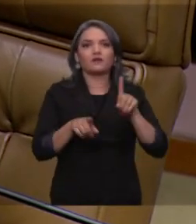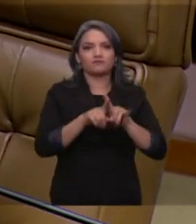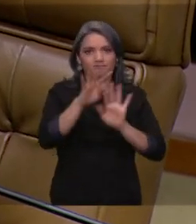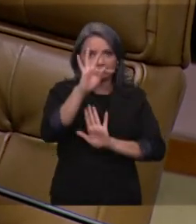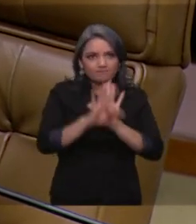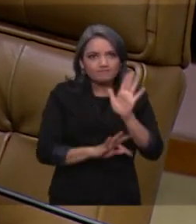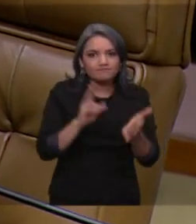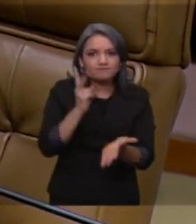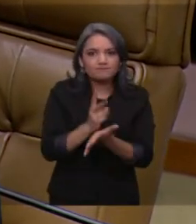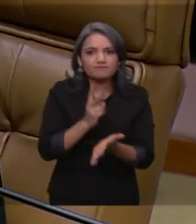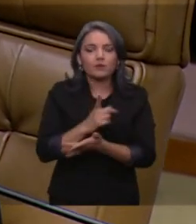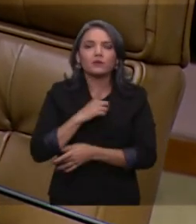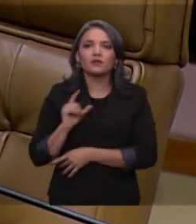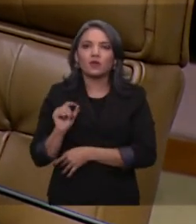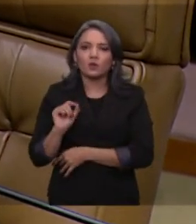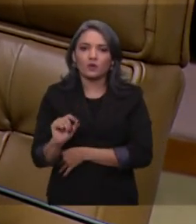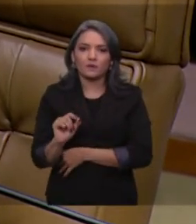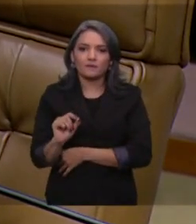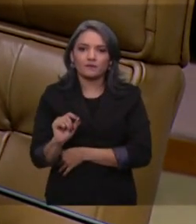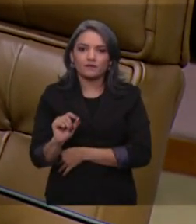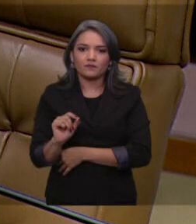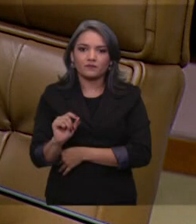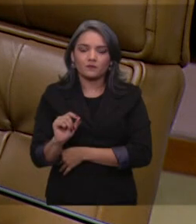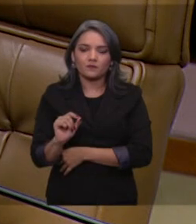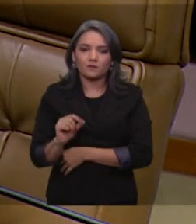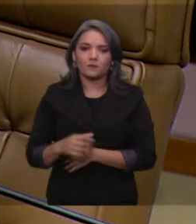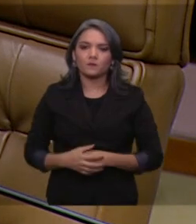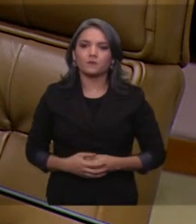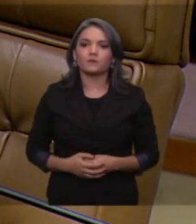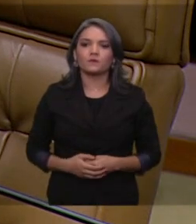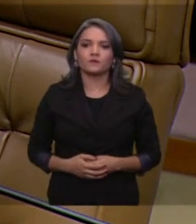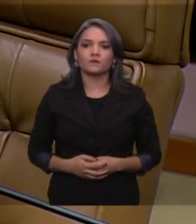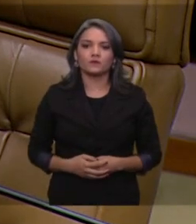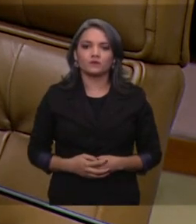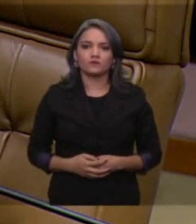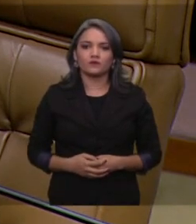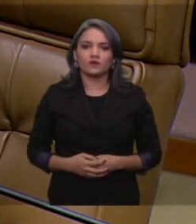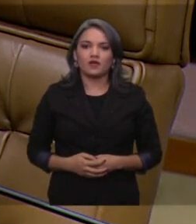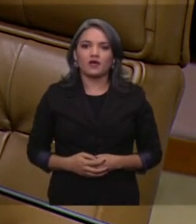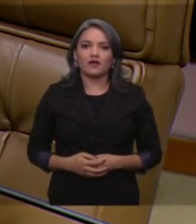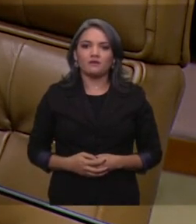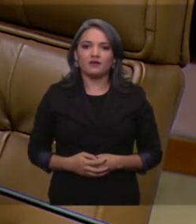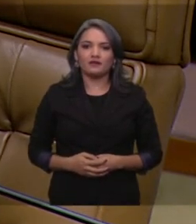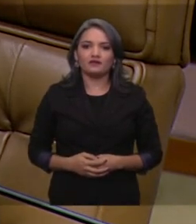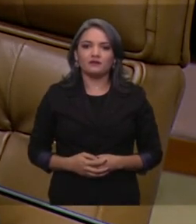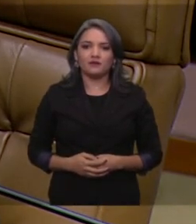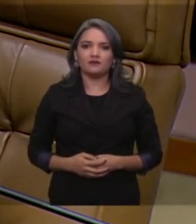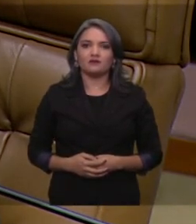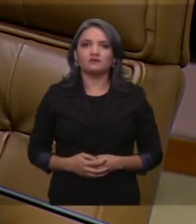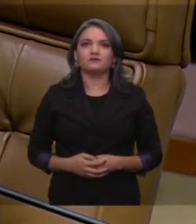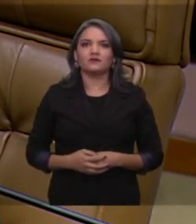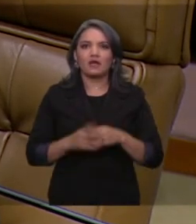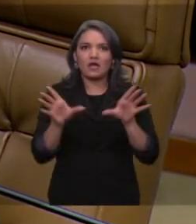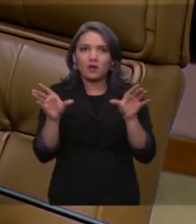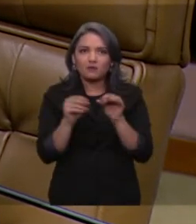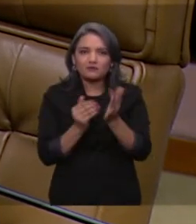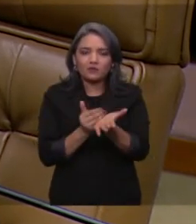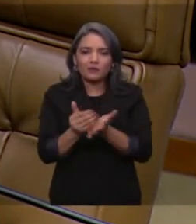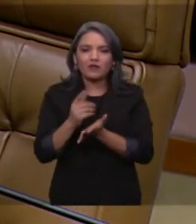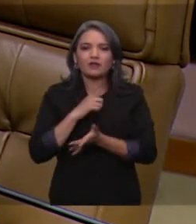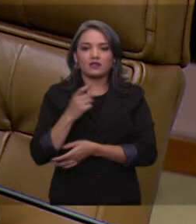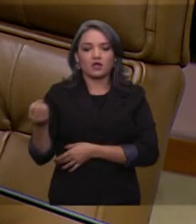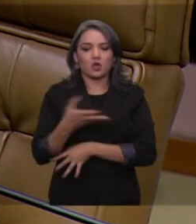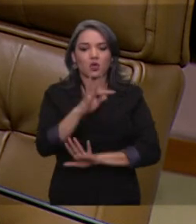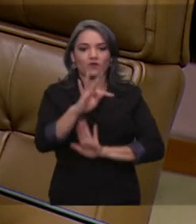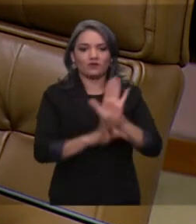Na ementa, no início da emenda 66, diz: da nova redação ao